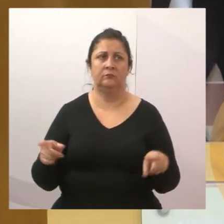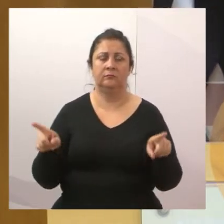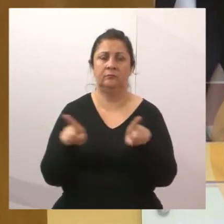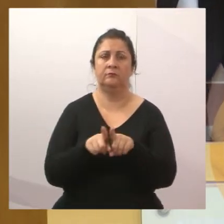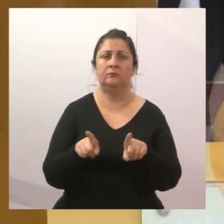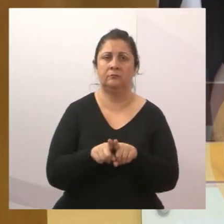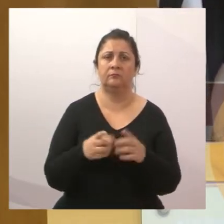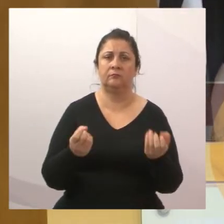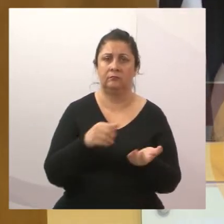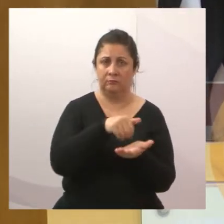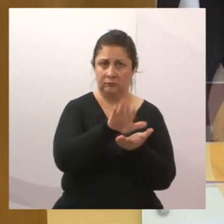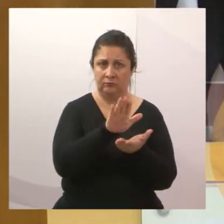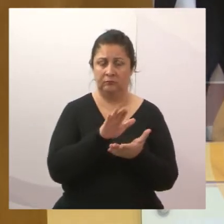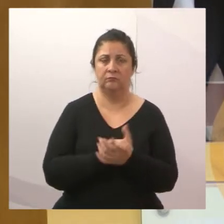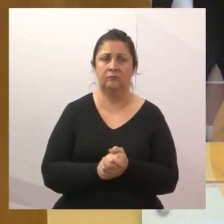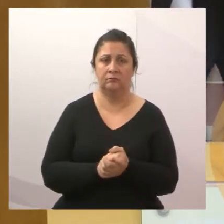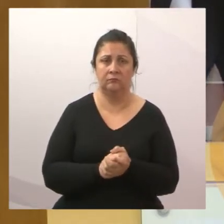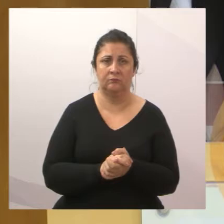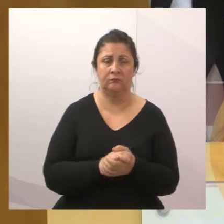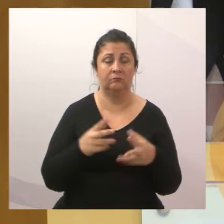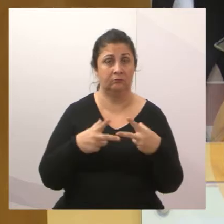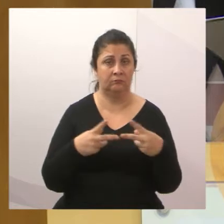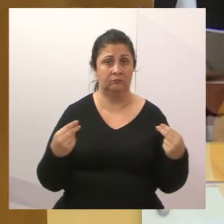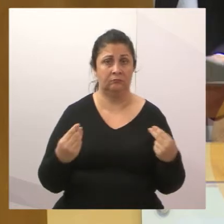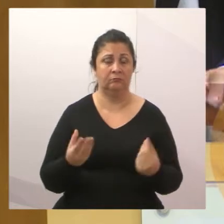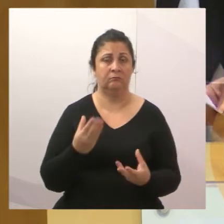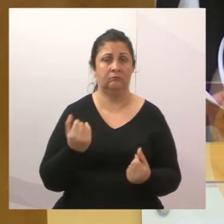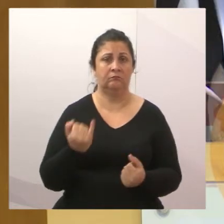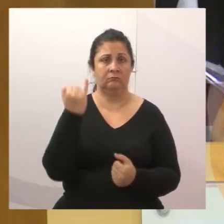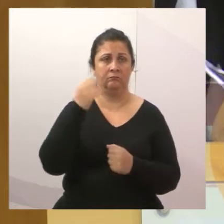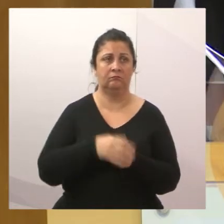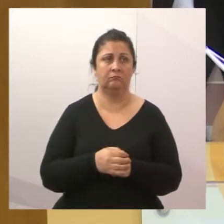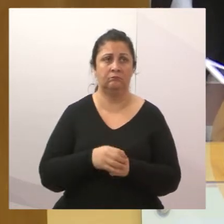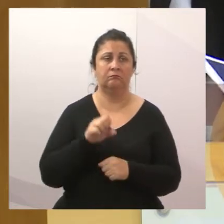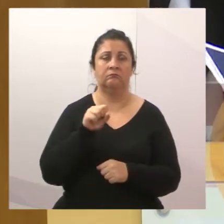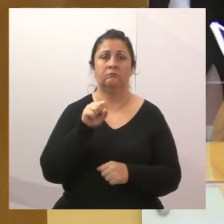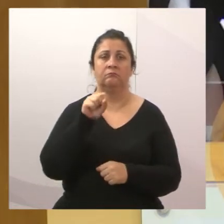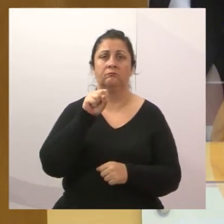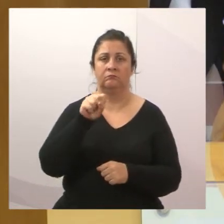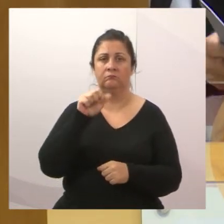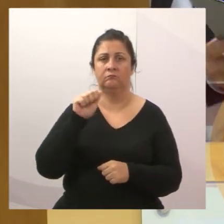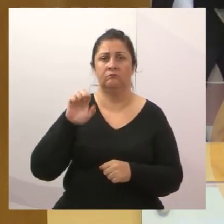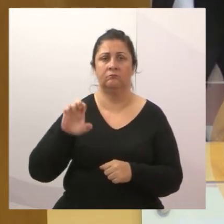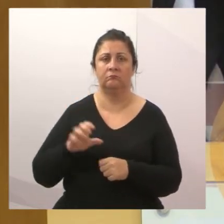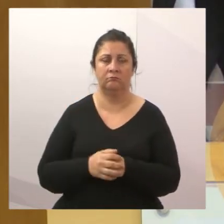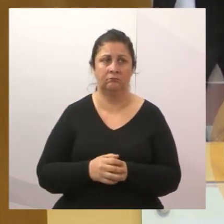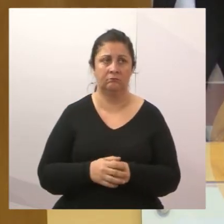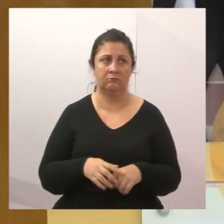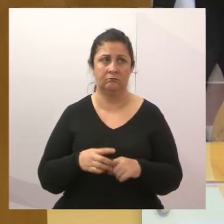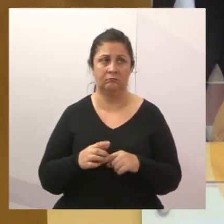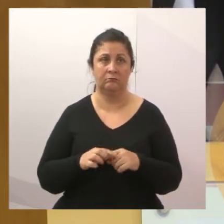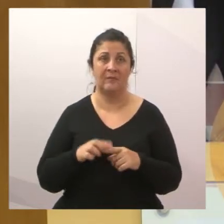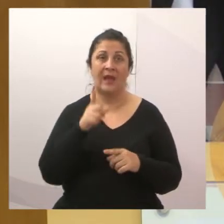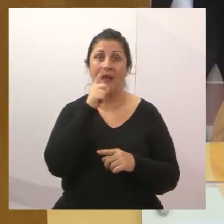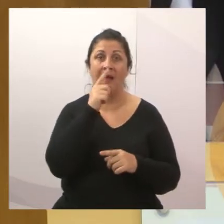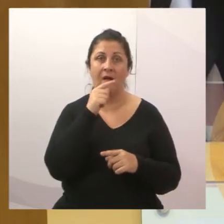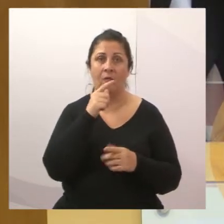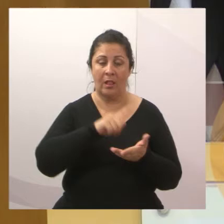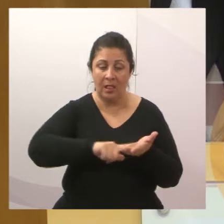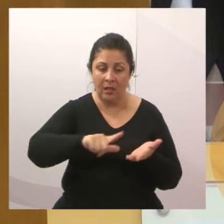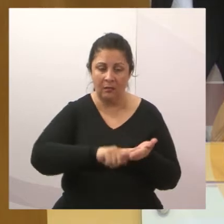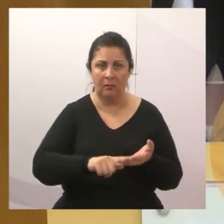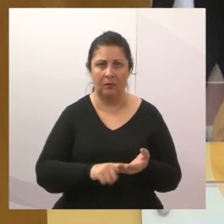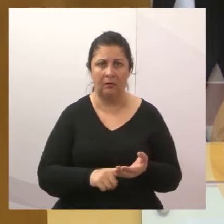quero caminhar aqui para um item extremamente importante, que é o saneamento básico. A nossa cidade, ela pouco andou